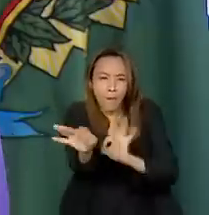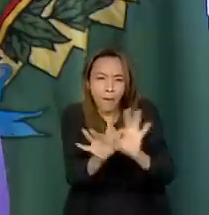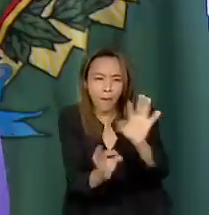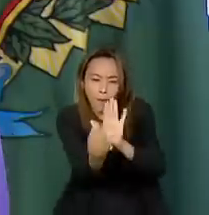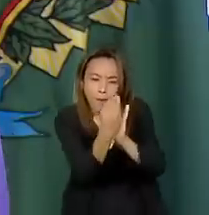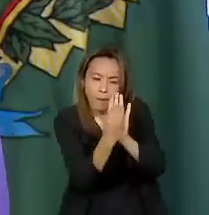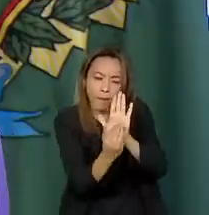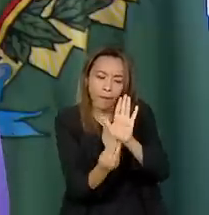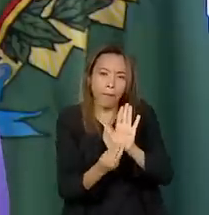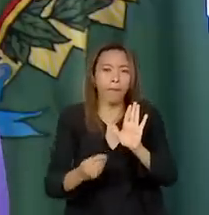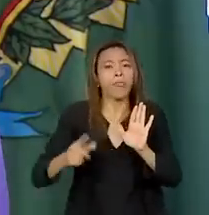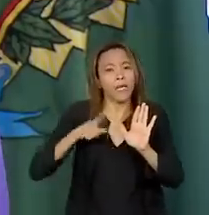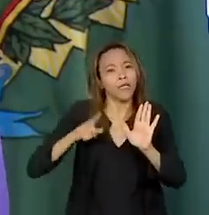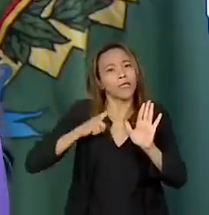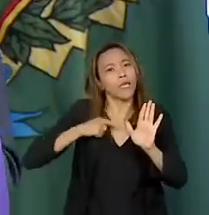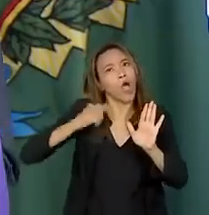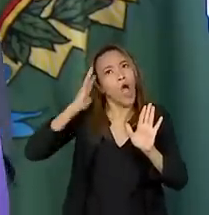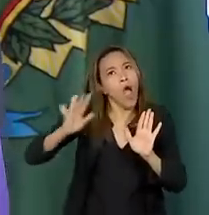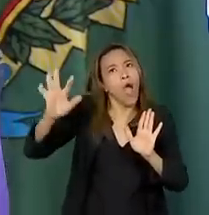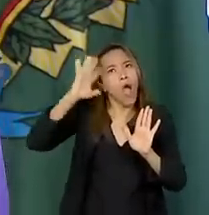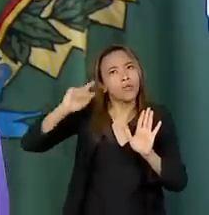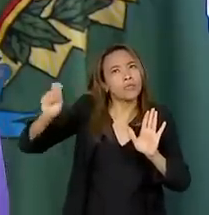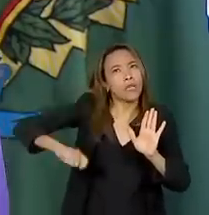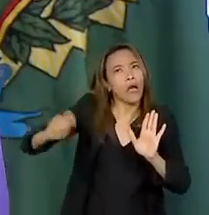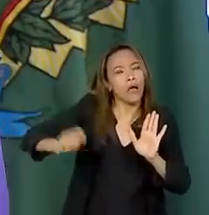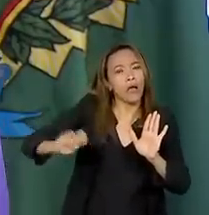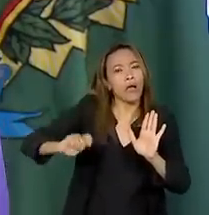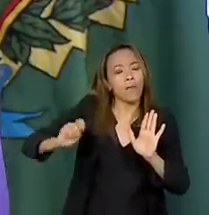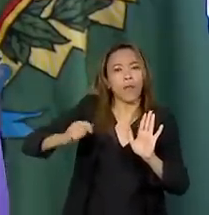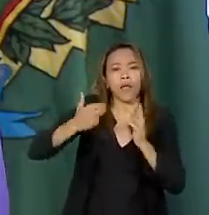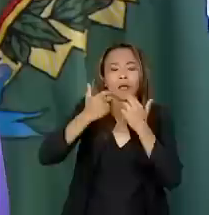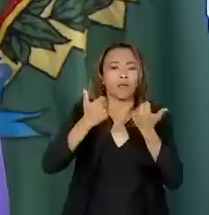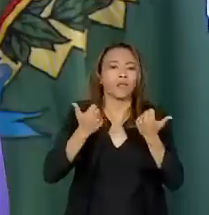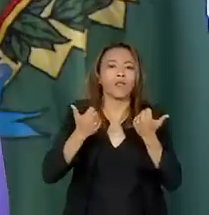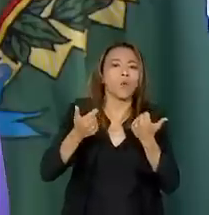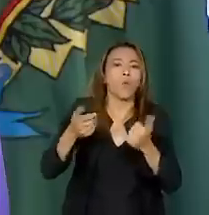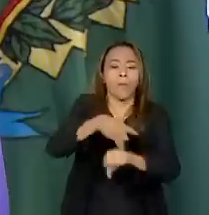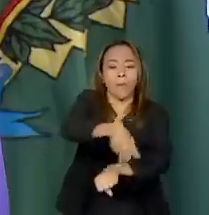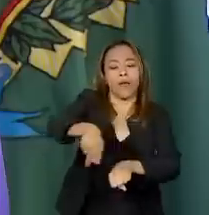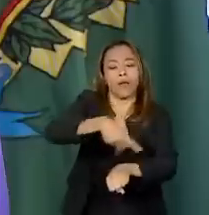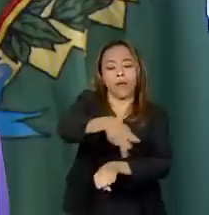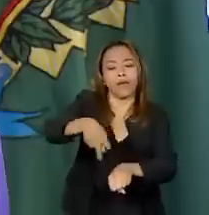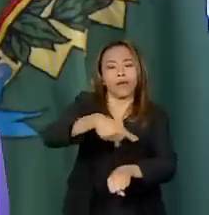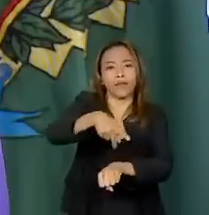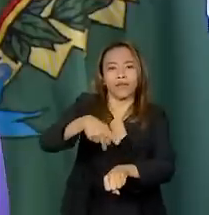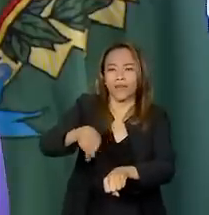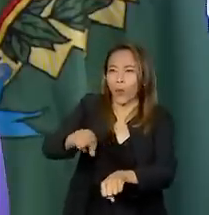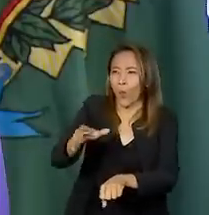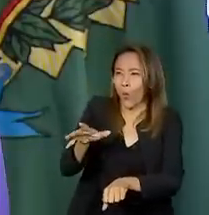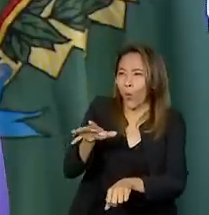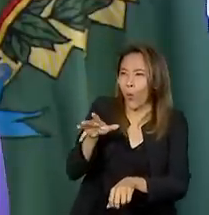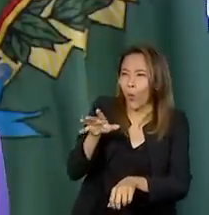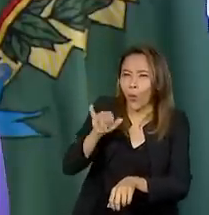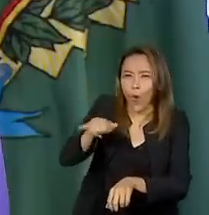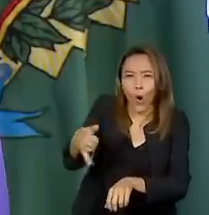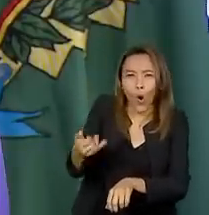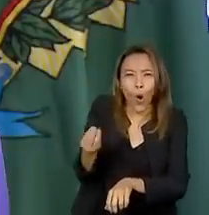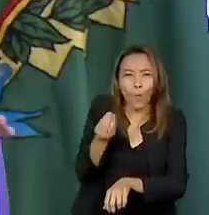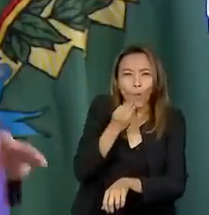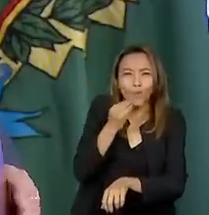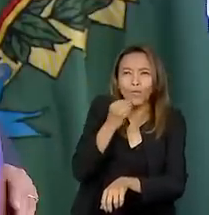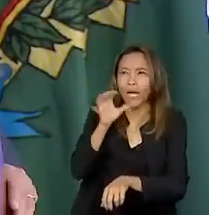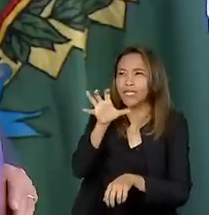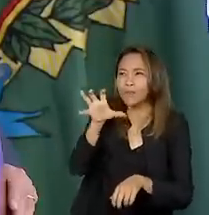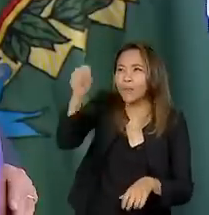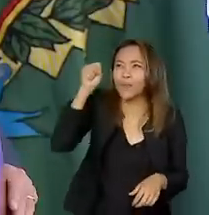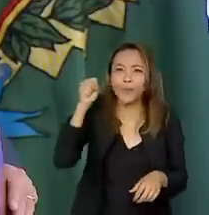autoridade para pensar, para inovar, um país que não vai jogar fora a oportunidade nesse primeiro